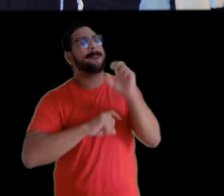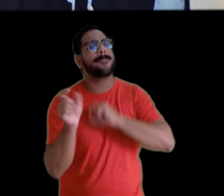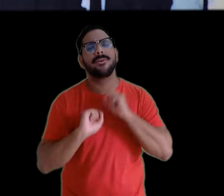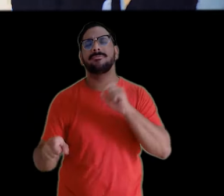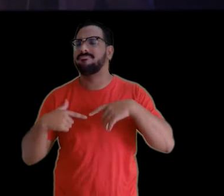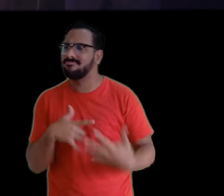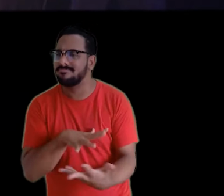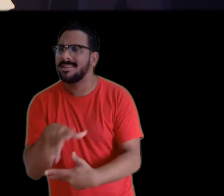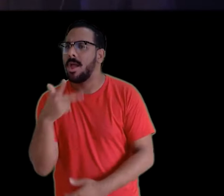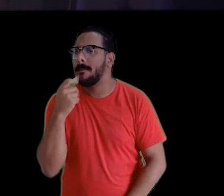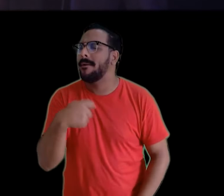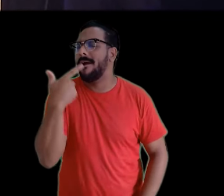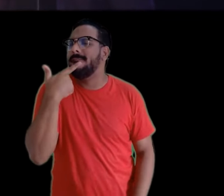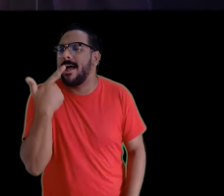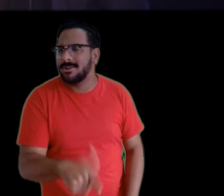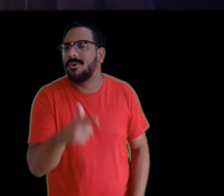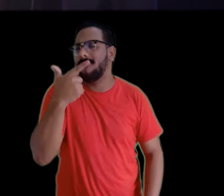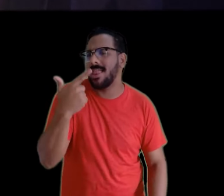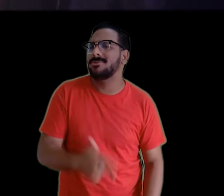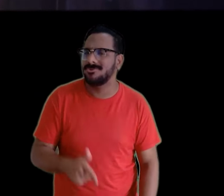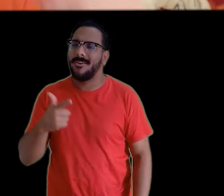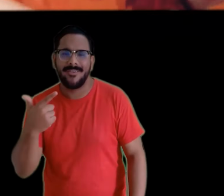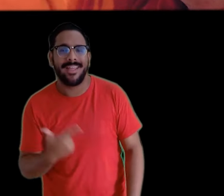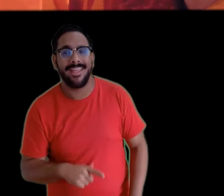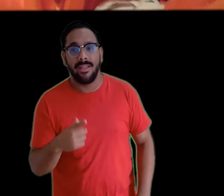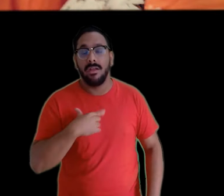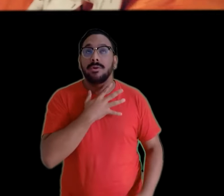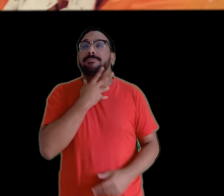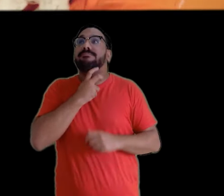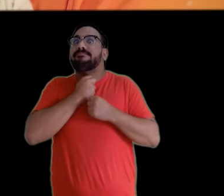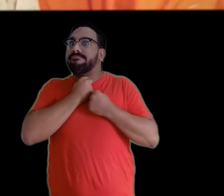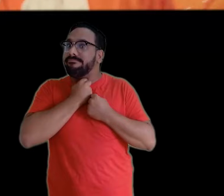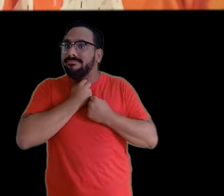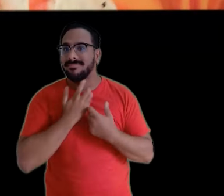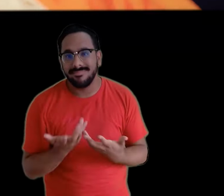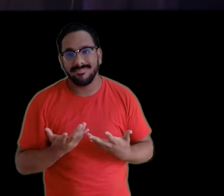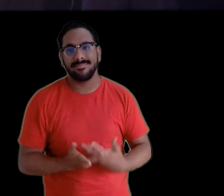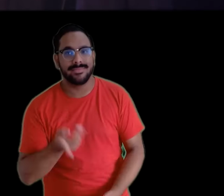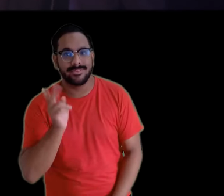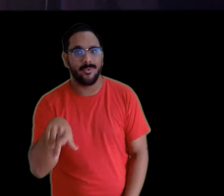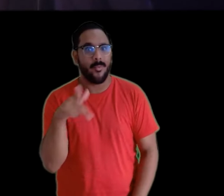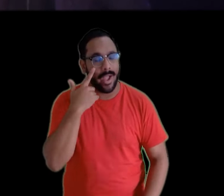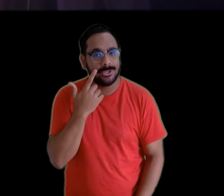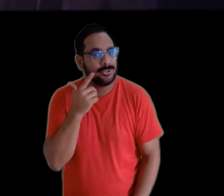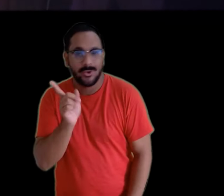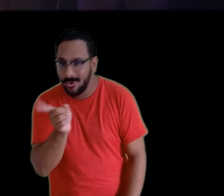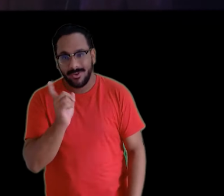na repetição. Deu um nó na garganta, não foi de choro